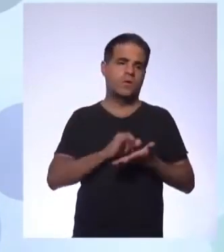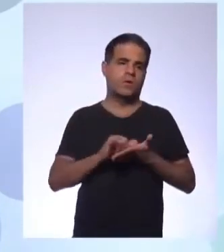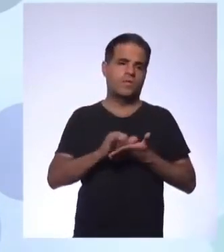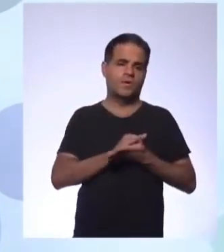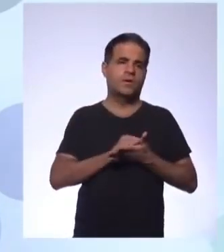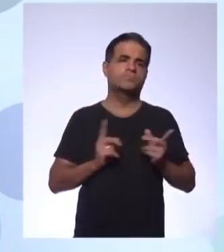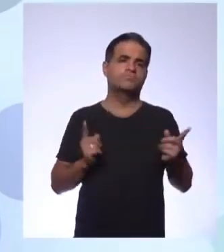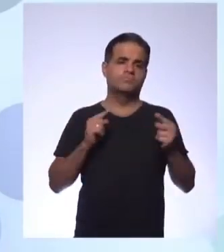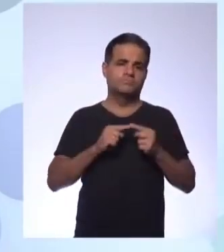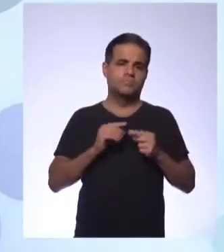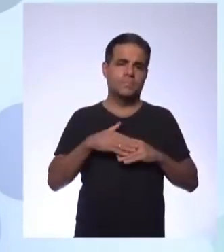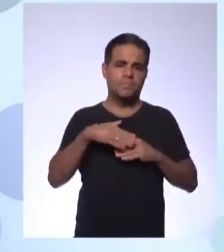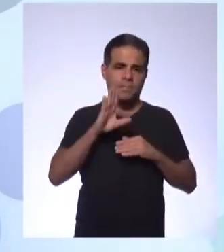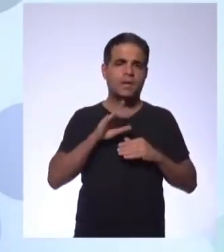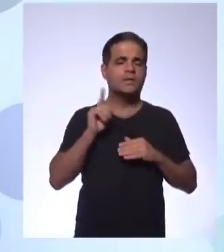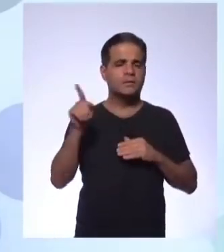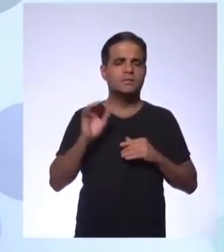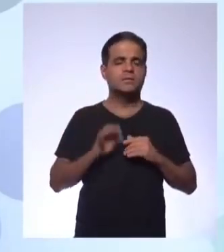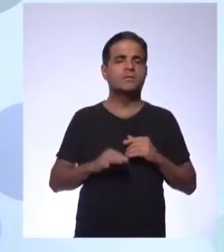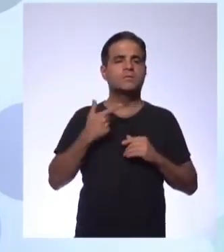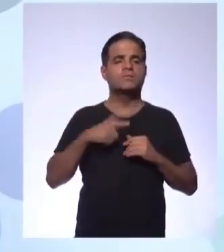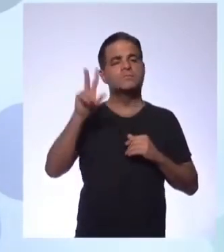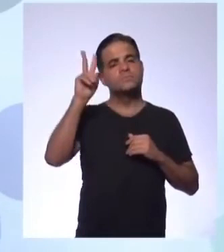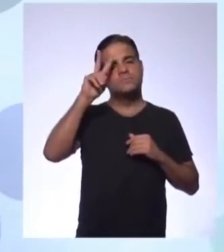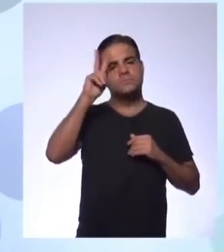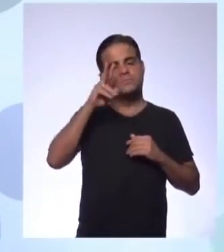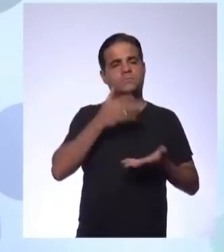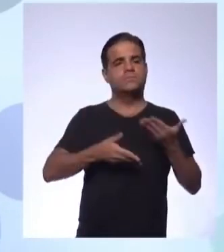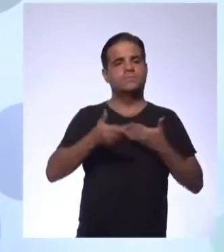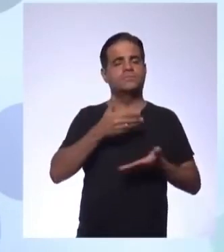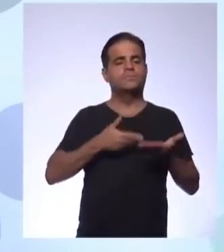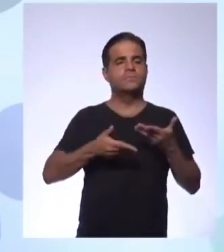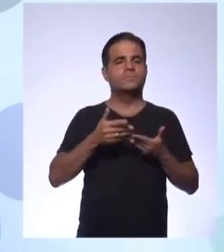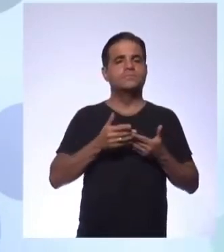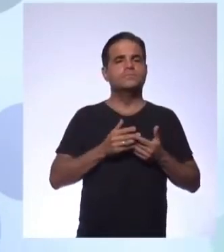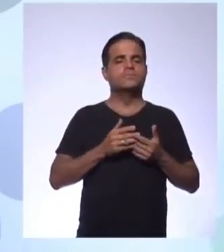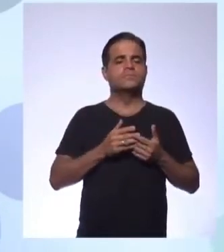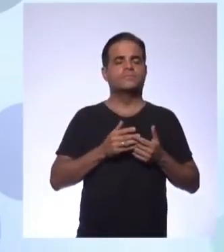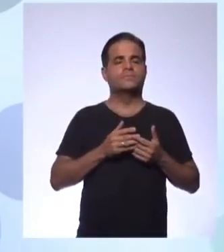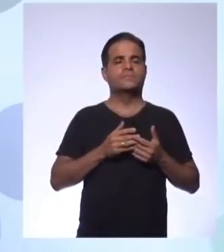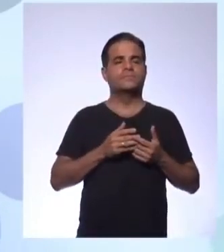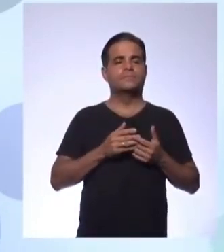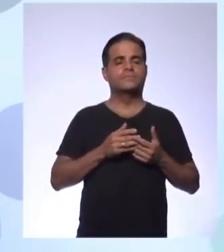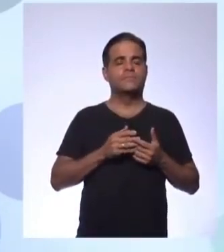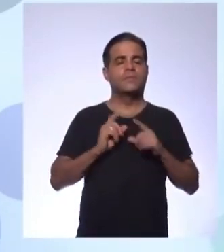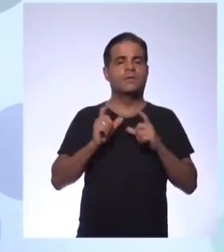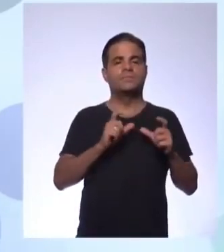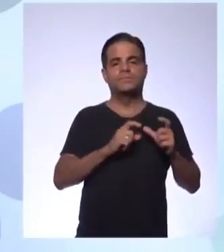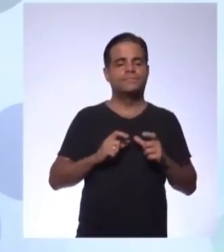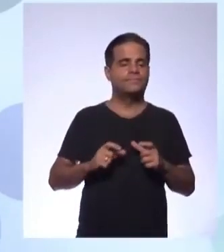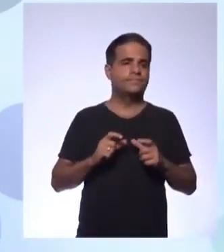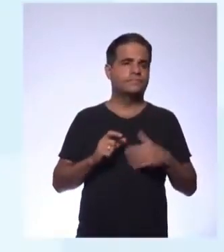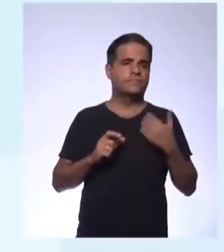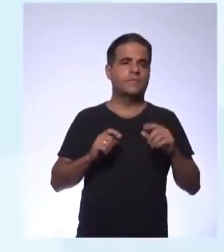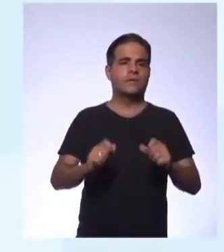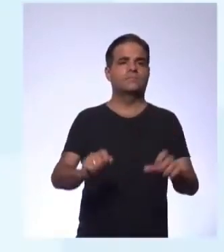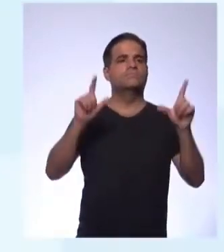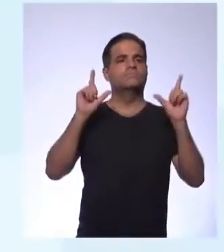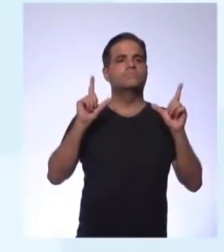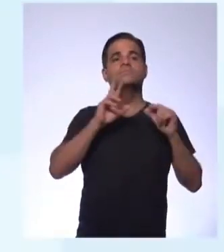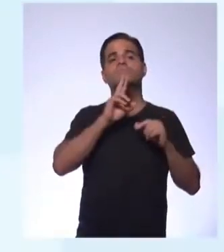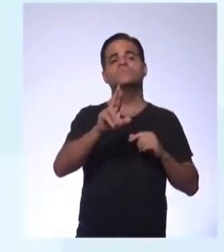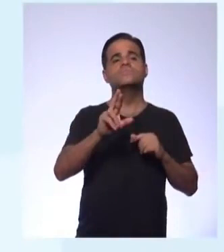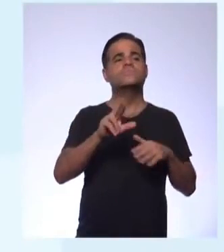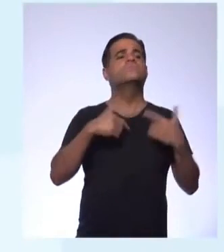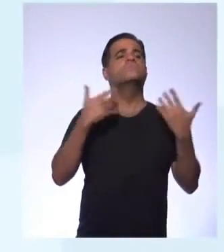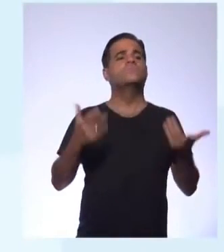faz mais sentido. Quer ver uma outra história que faz sentido a relação entre personagem e local? Na tela,